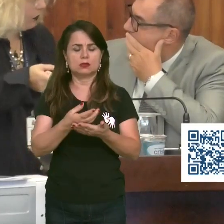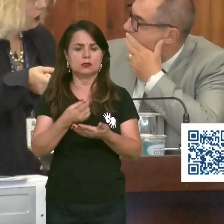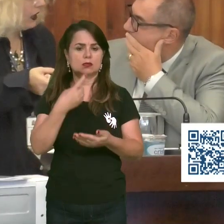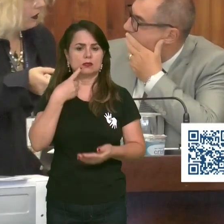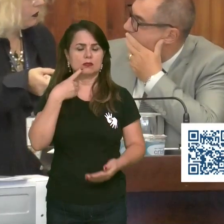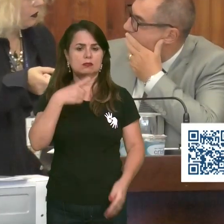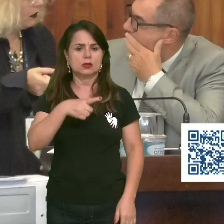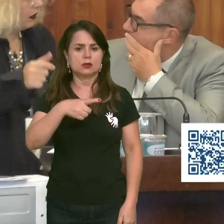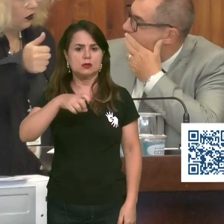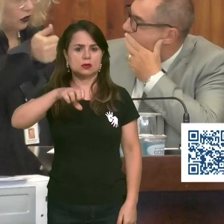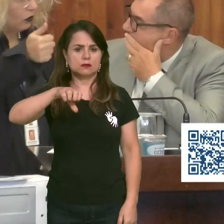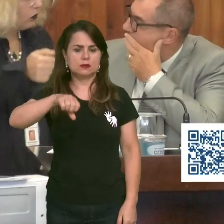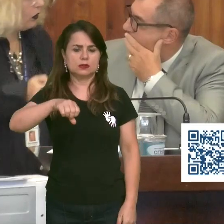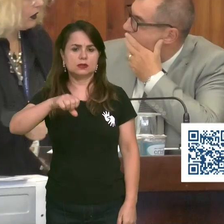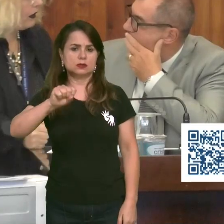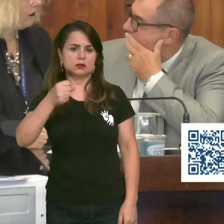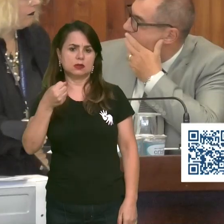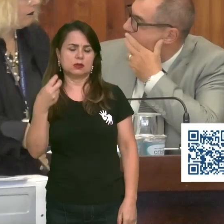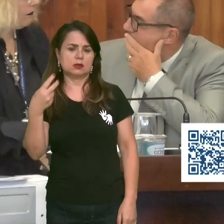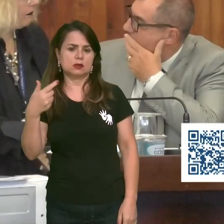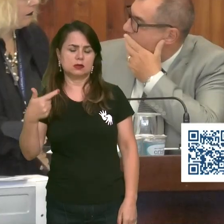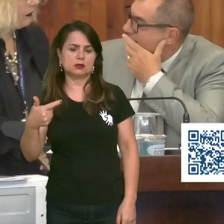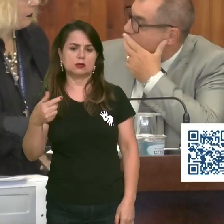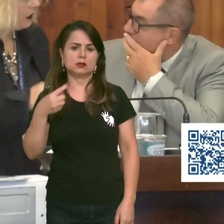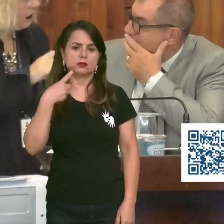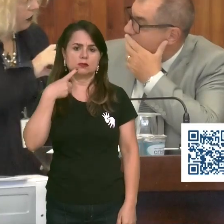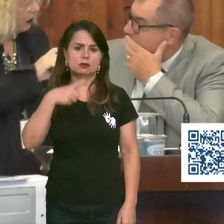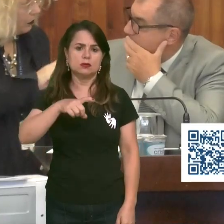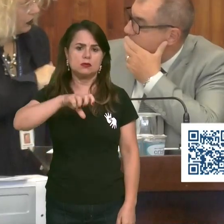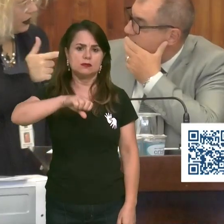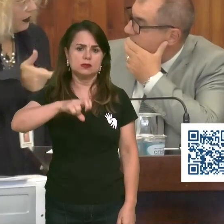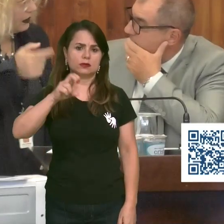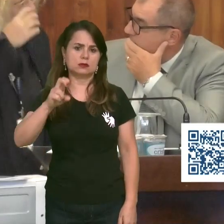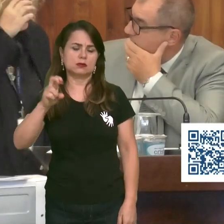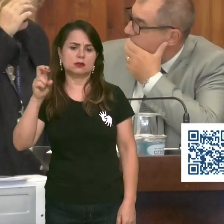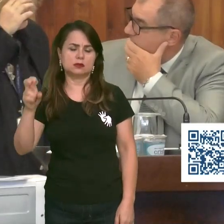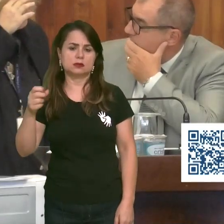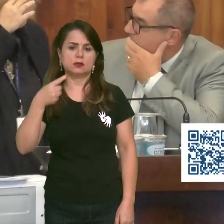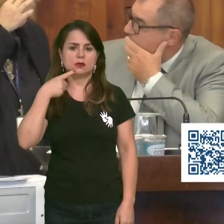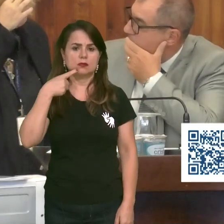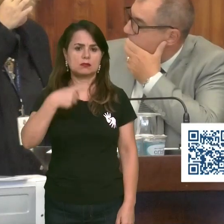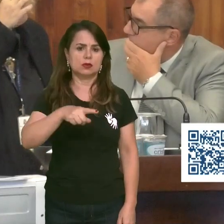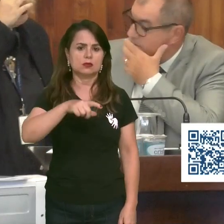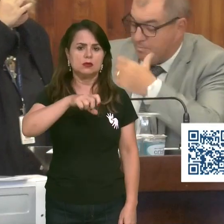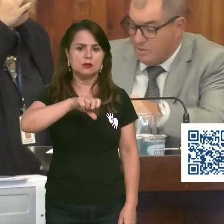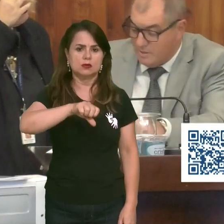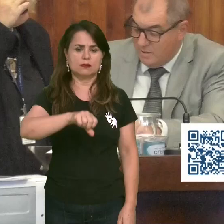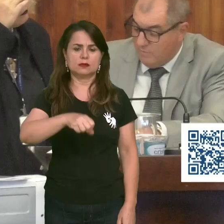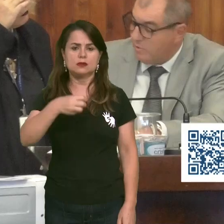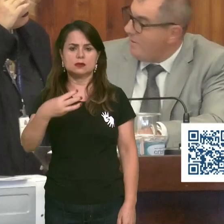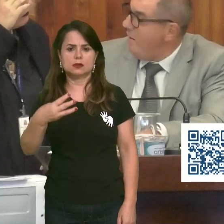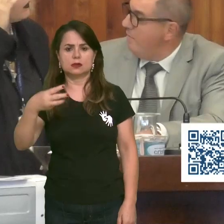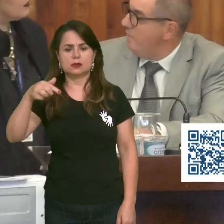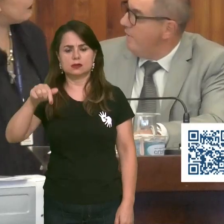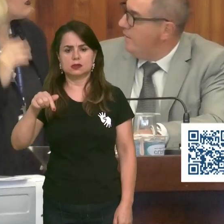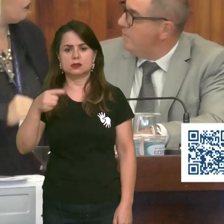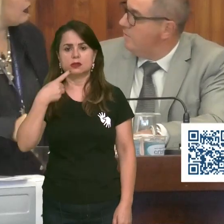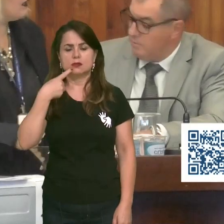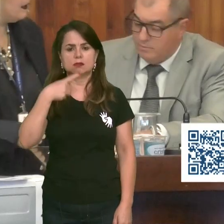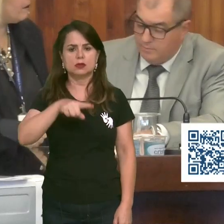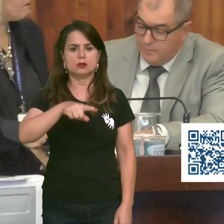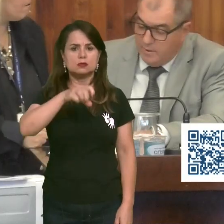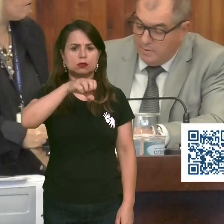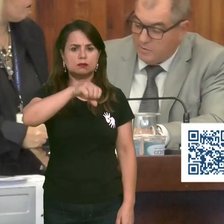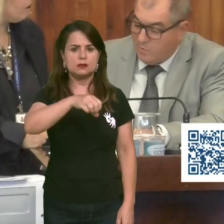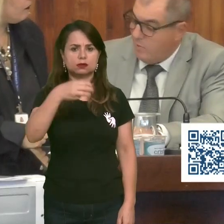1982 1882 1955 1937 1952 1950